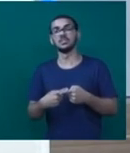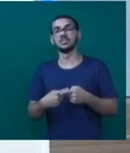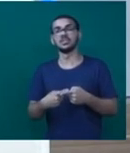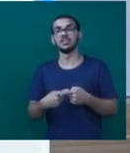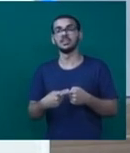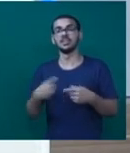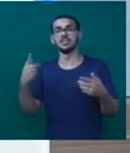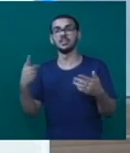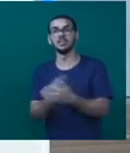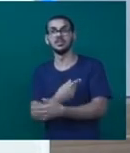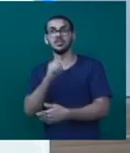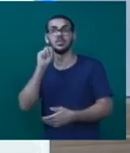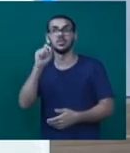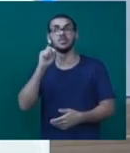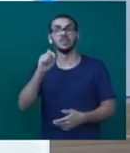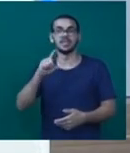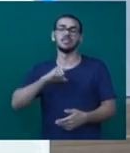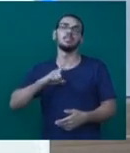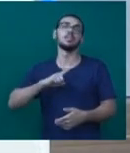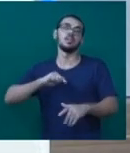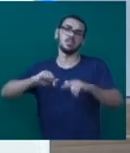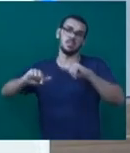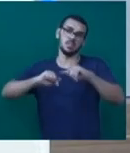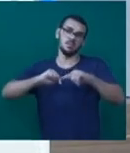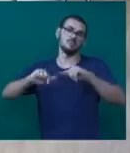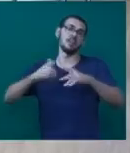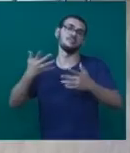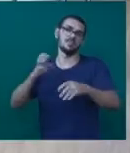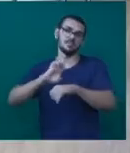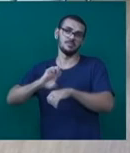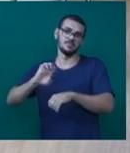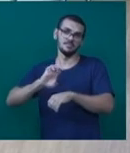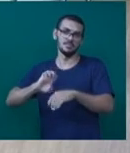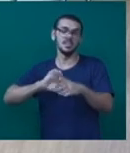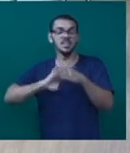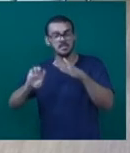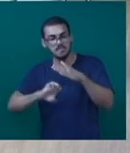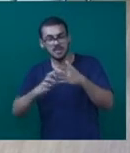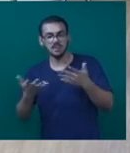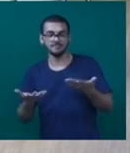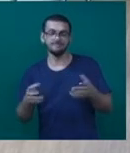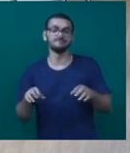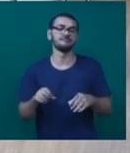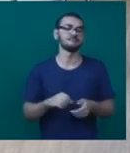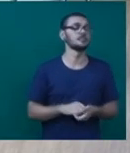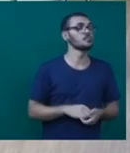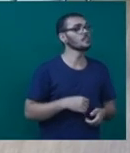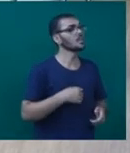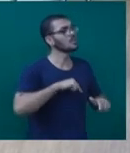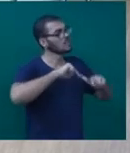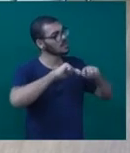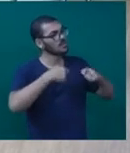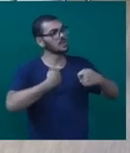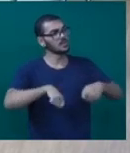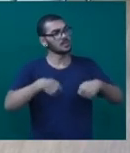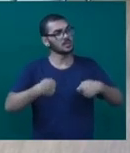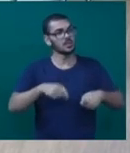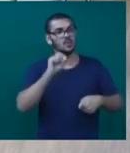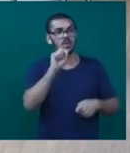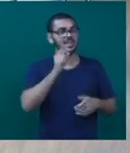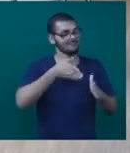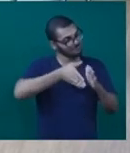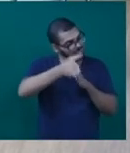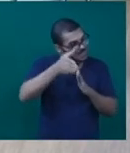também vínculo empregatício para a empresa concedente. A gente sabe que todo o trabalho do estagiário, ele deveria ser, em tese,